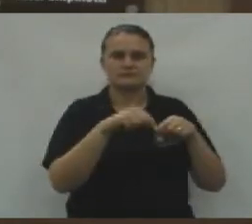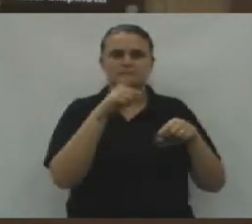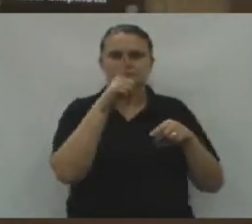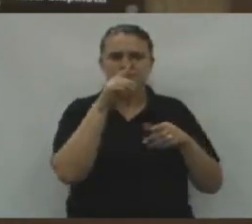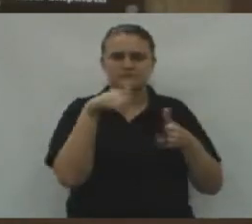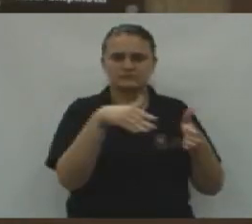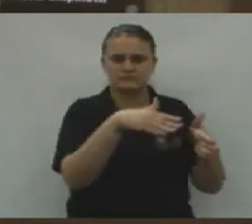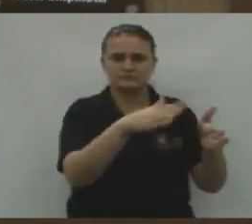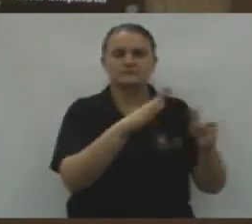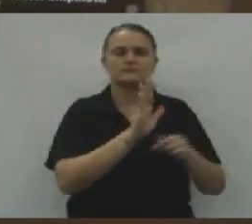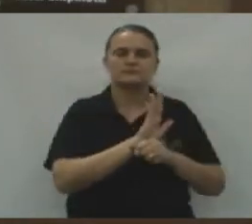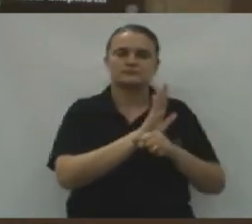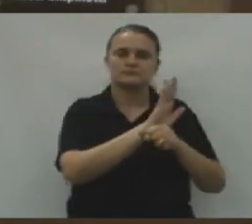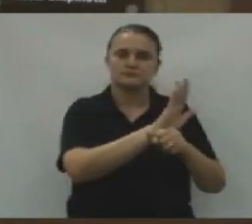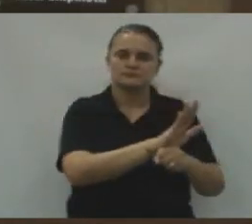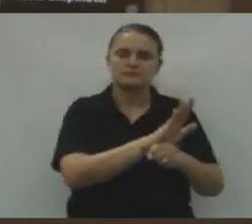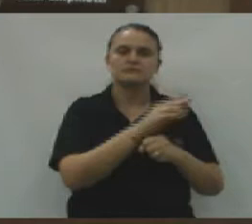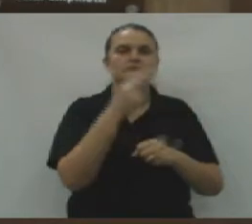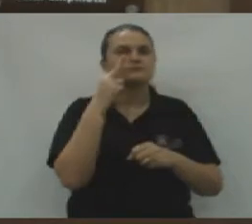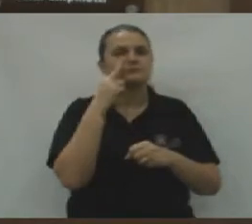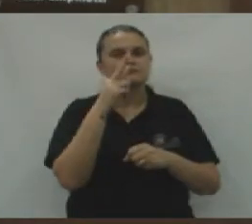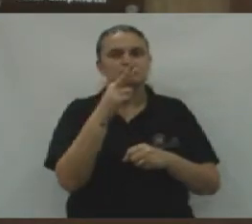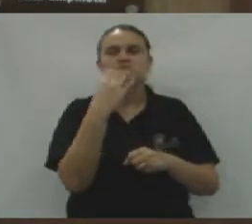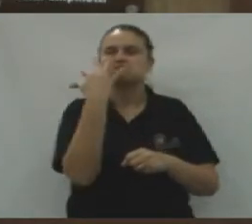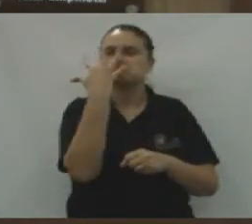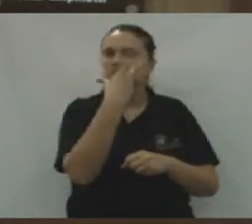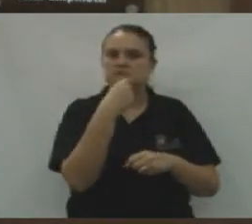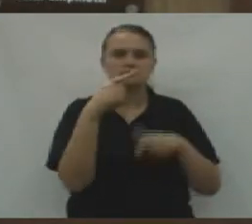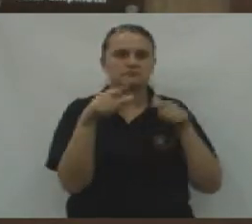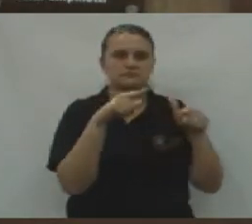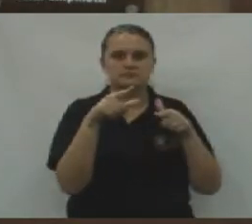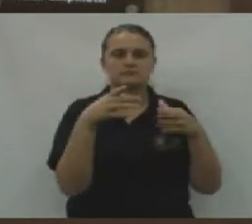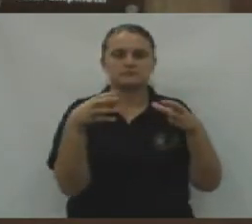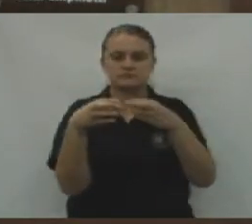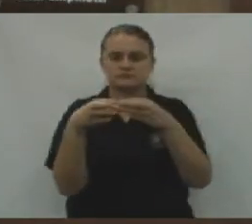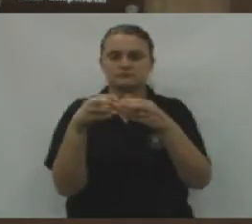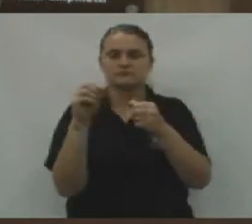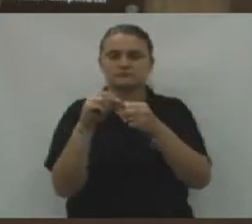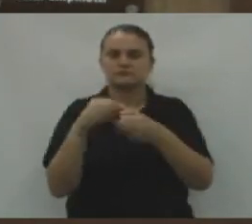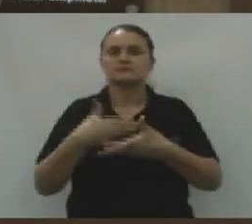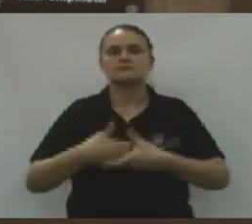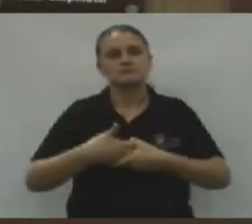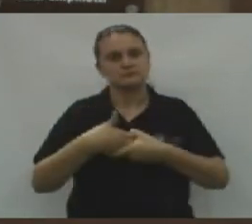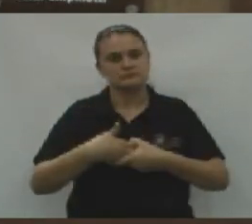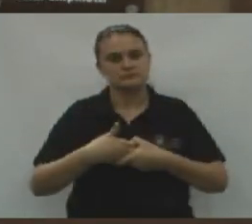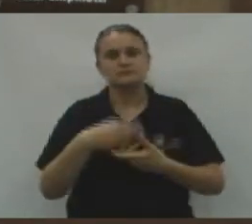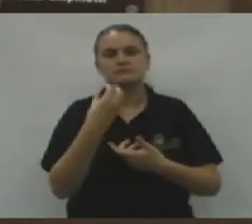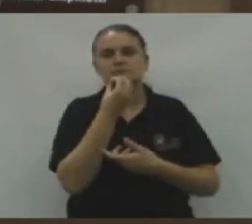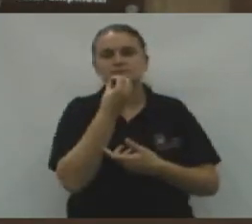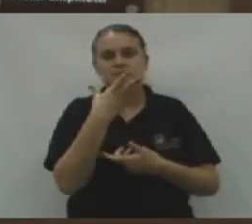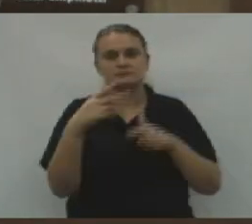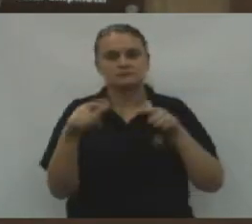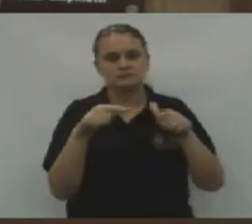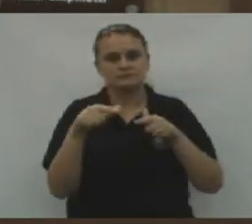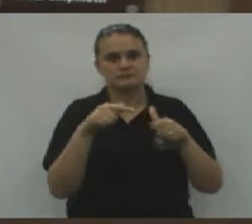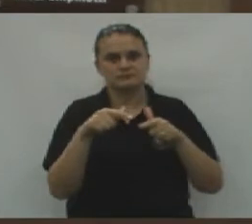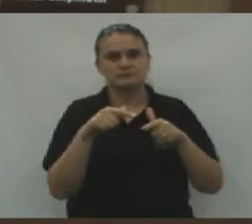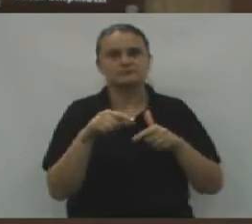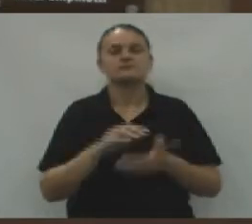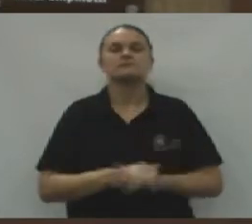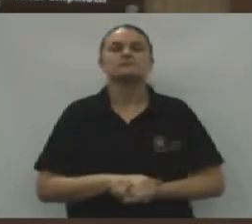teve continuidade e que a gente tem visto o belo trabalho que vocês têm feito. Então, parabéns aí pelo belo trabalho que a Secretaria da Agricultura